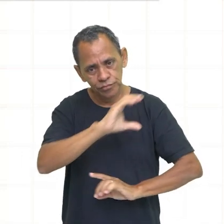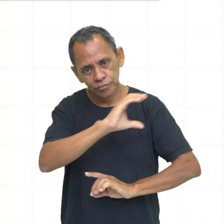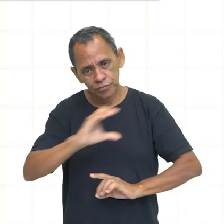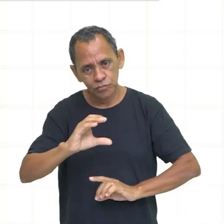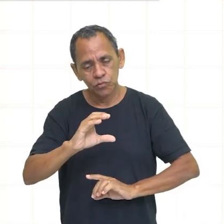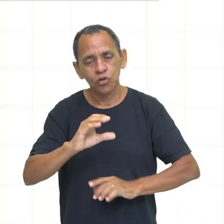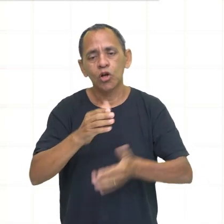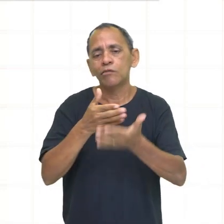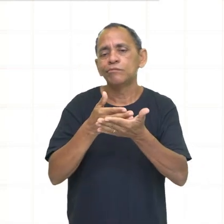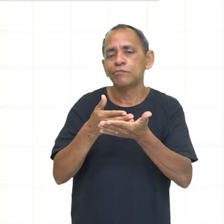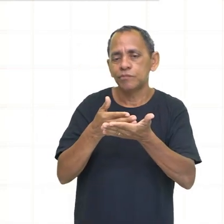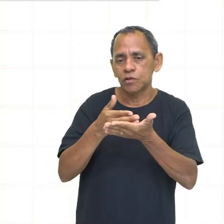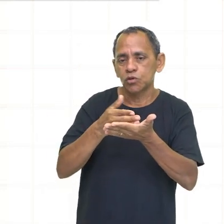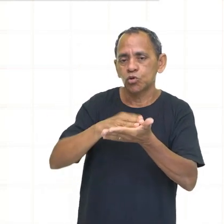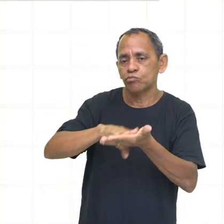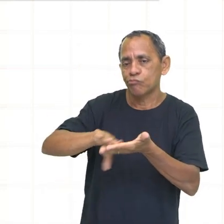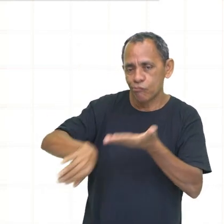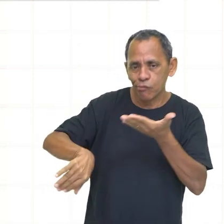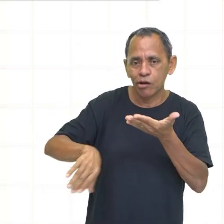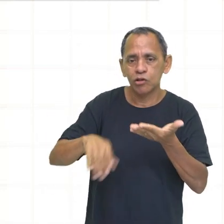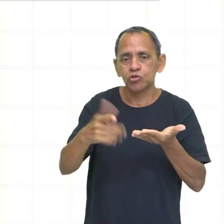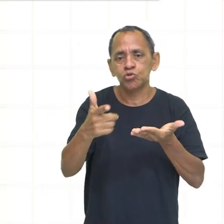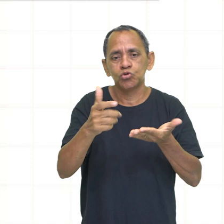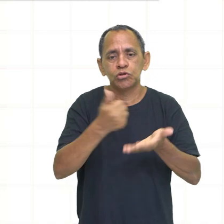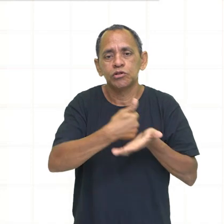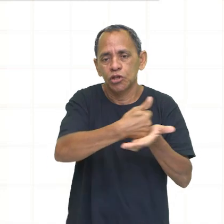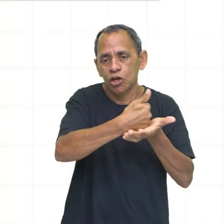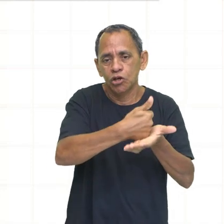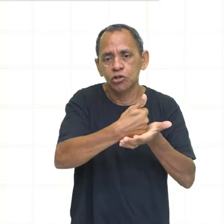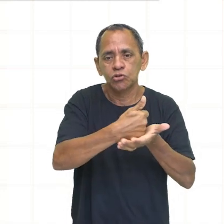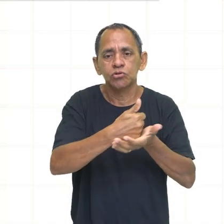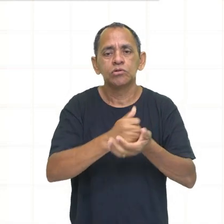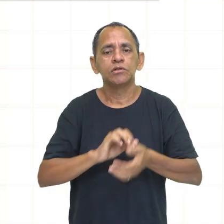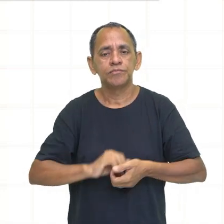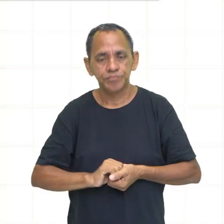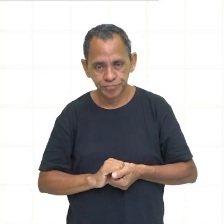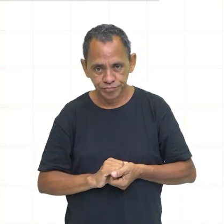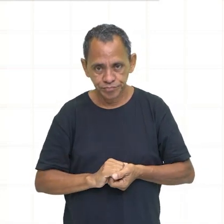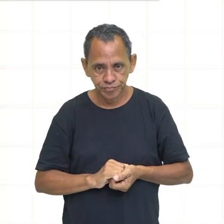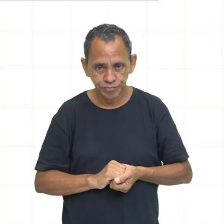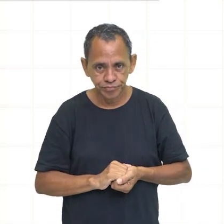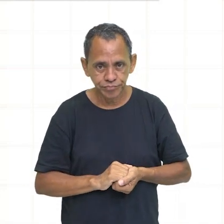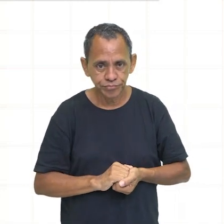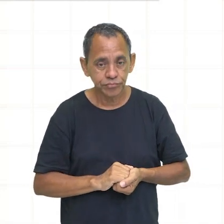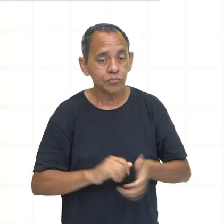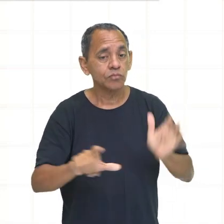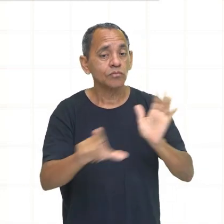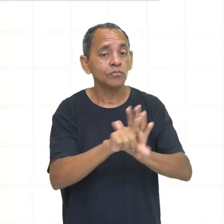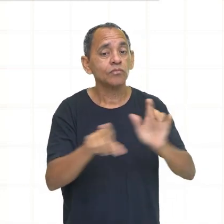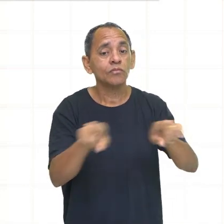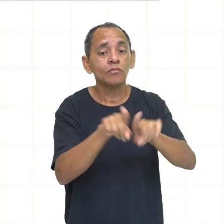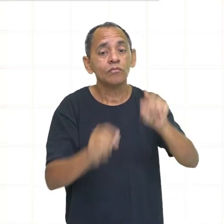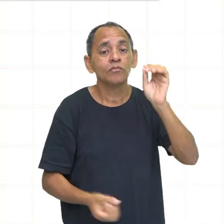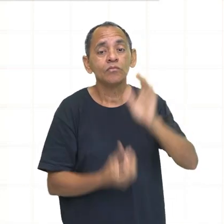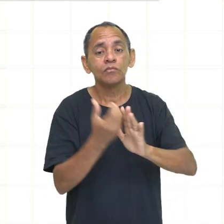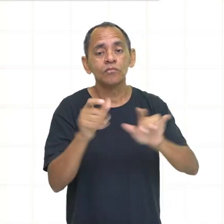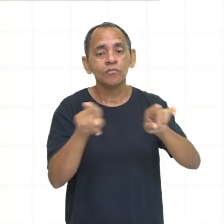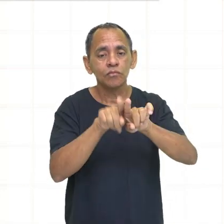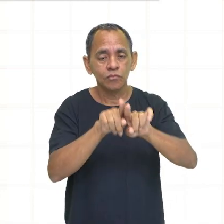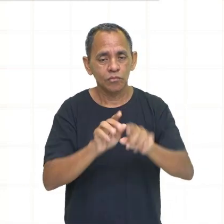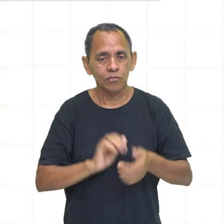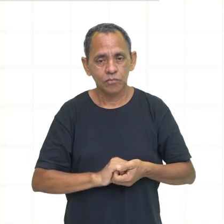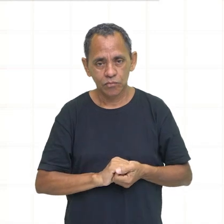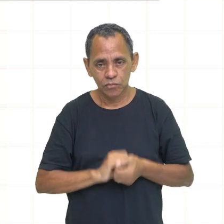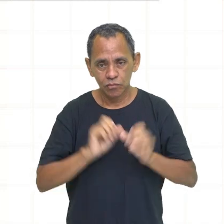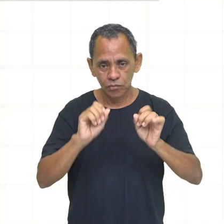vai ter esses financiamentos exclusivos para a sua instituição. Esta lei também vai